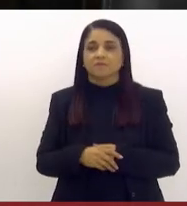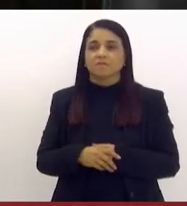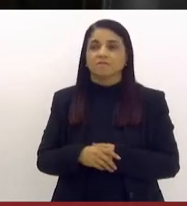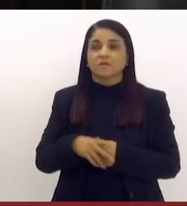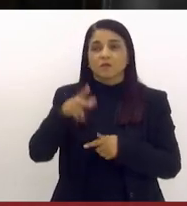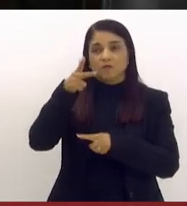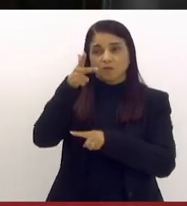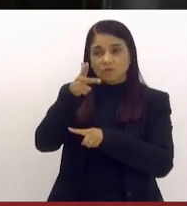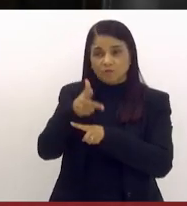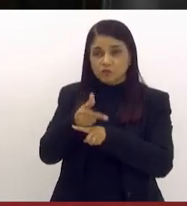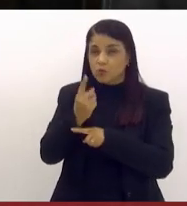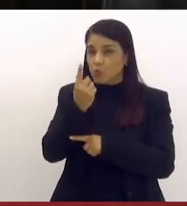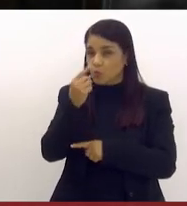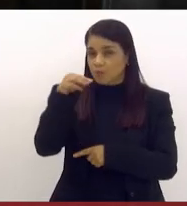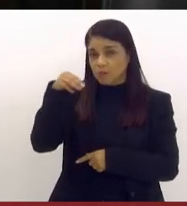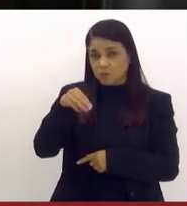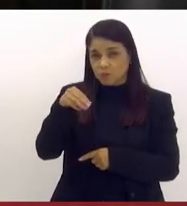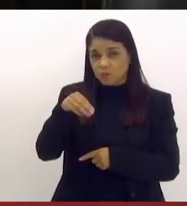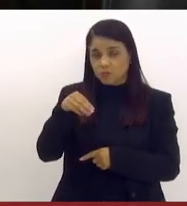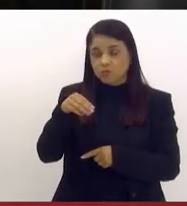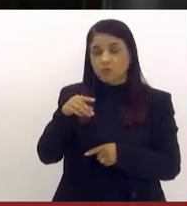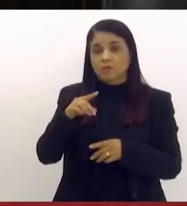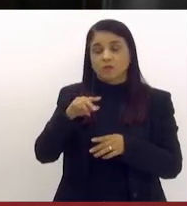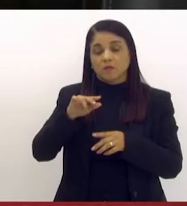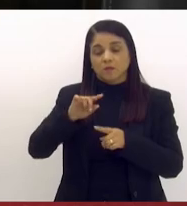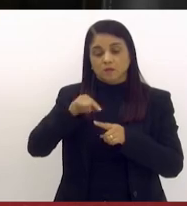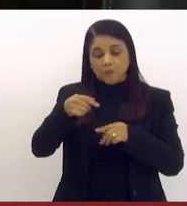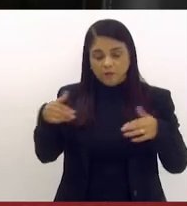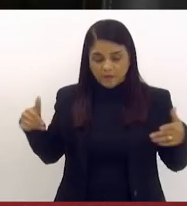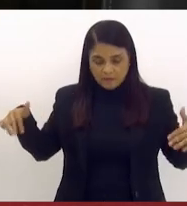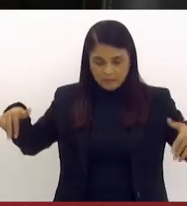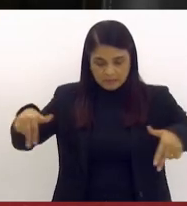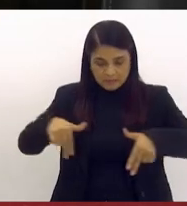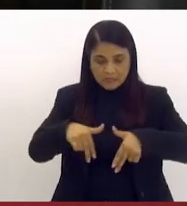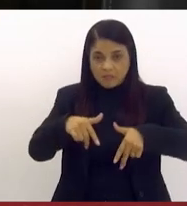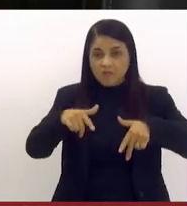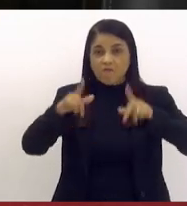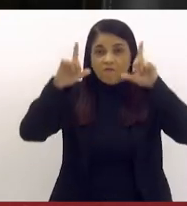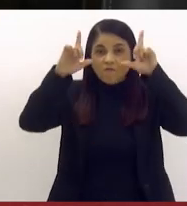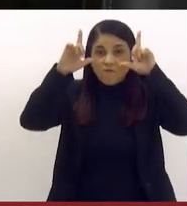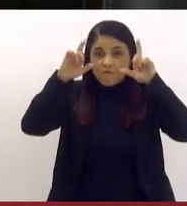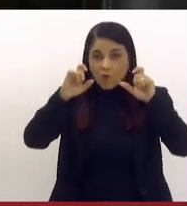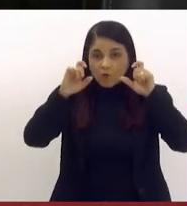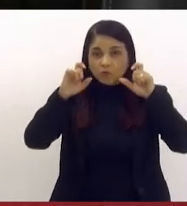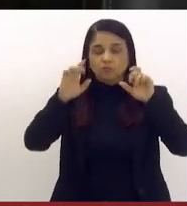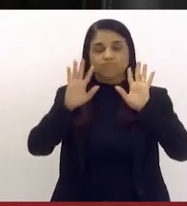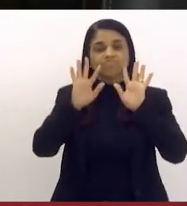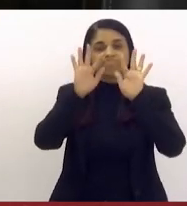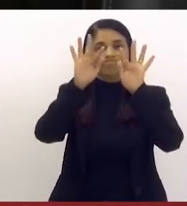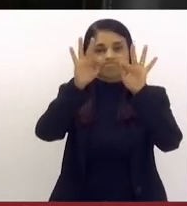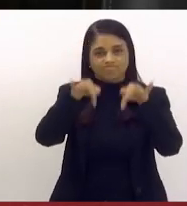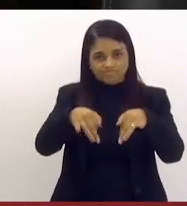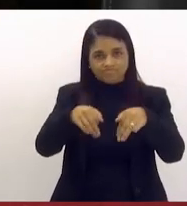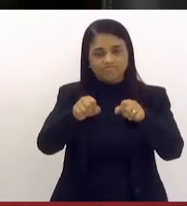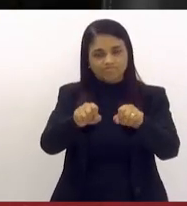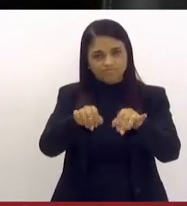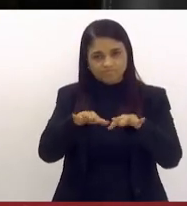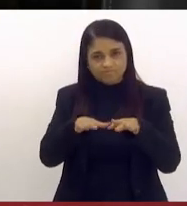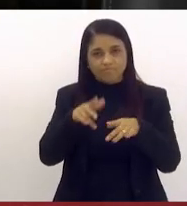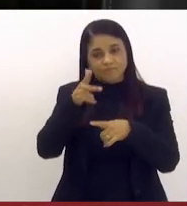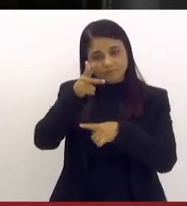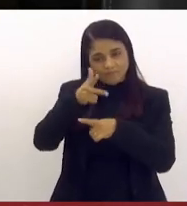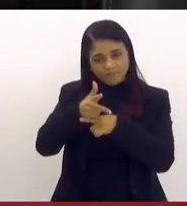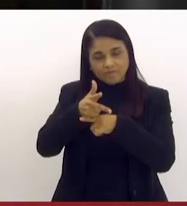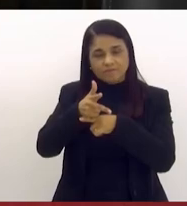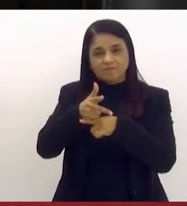o vídeo o vídeo é um minuto depois a gente vai descer para poder tirar foto e dando por encerrada aqui a audiência Vamos soltar o vídeo